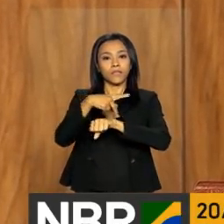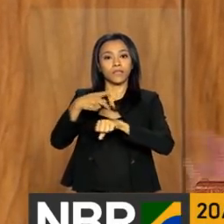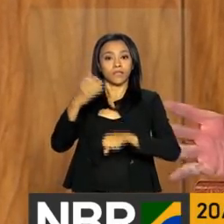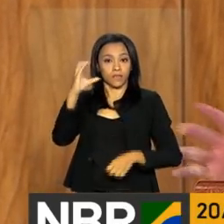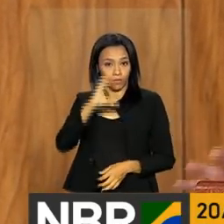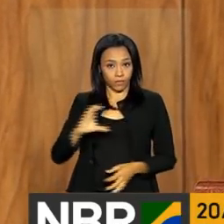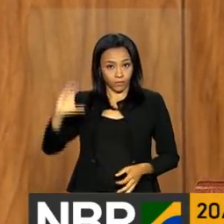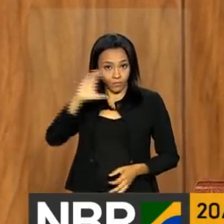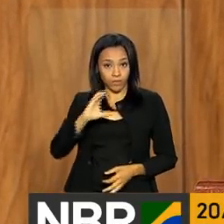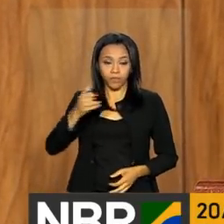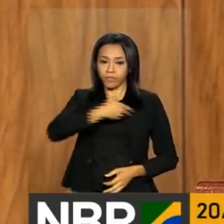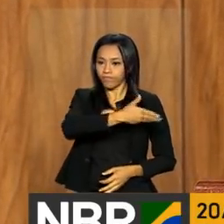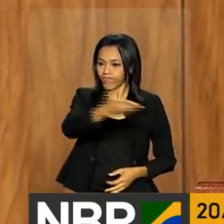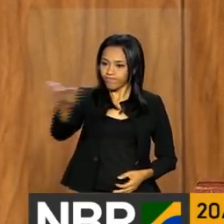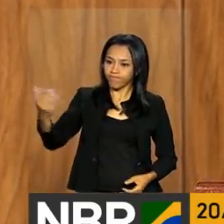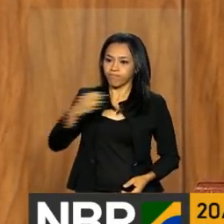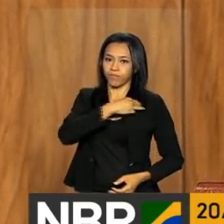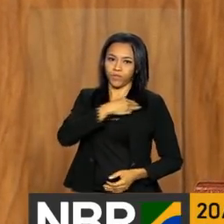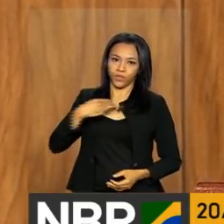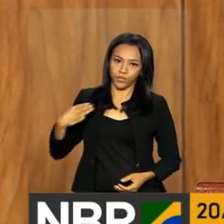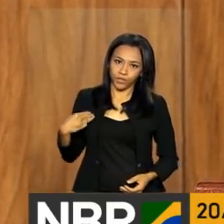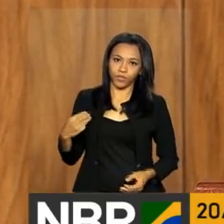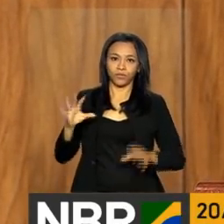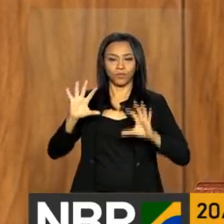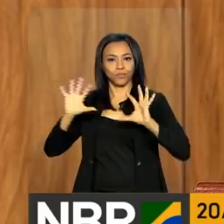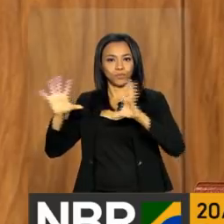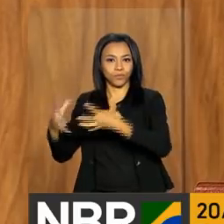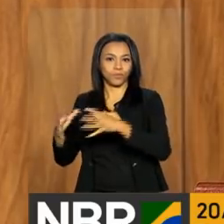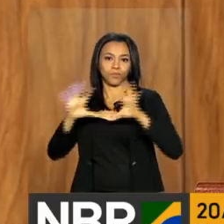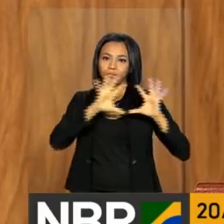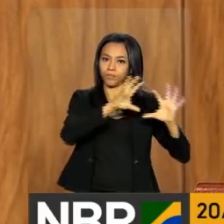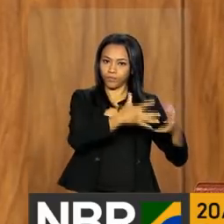senhoras e senhores ministros de Estado, integrantes das delegações,